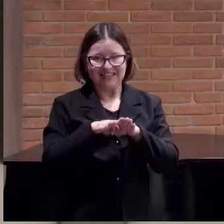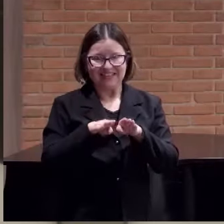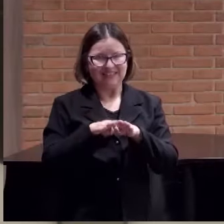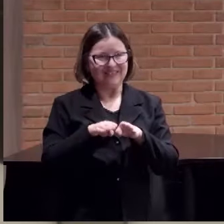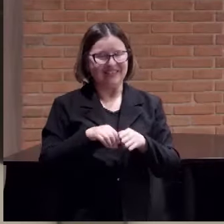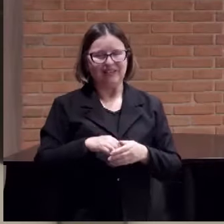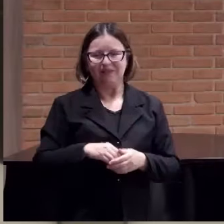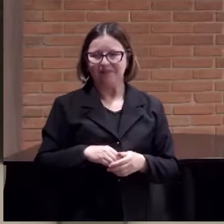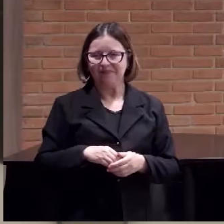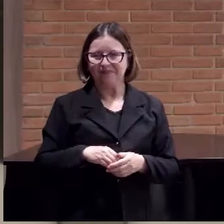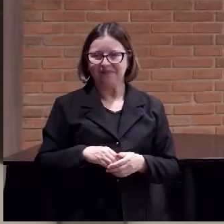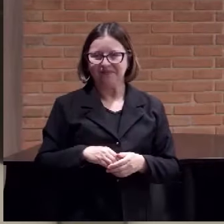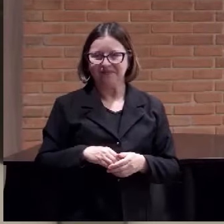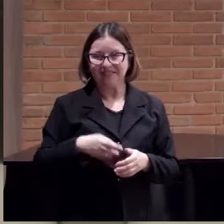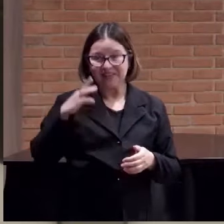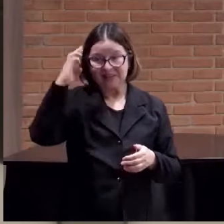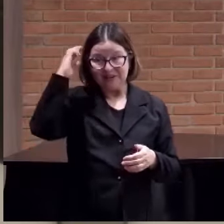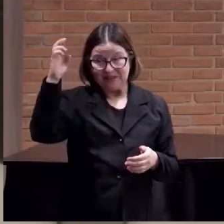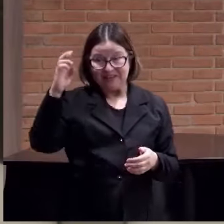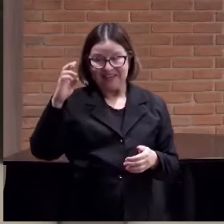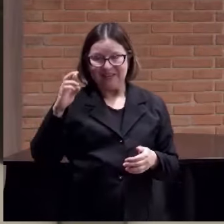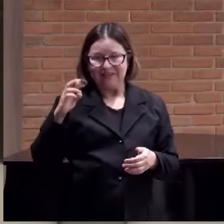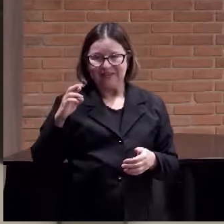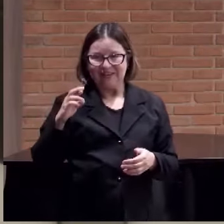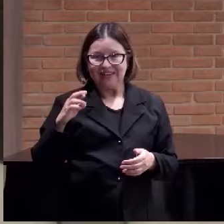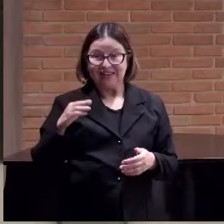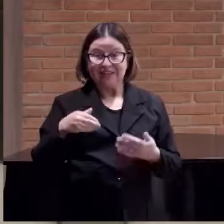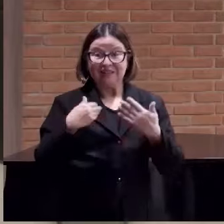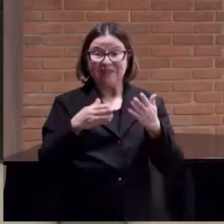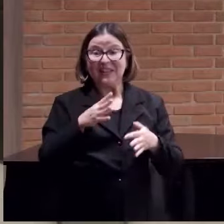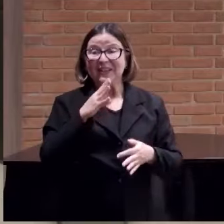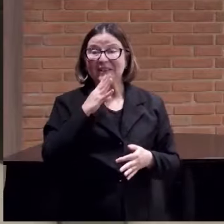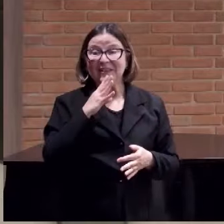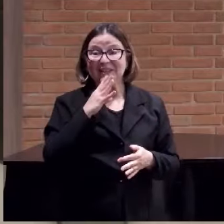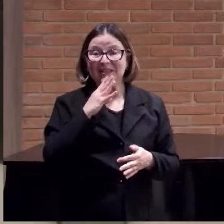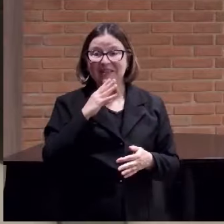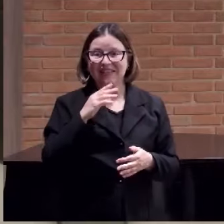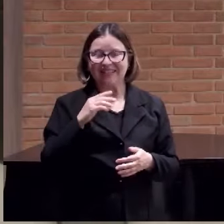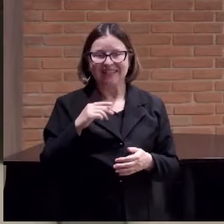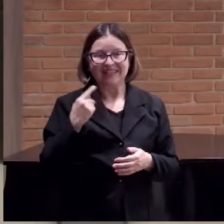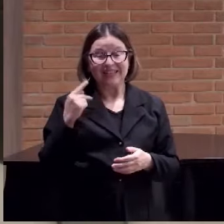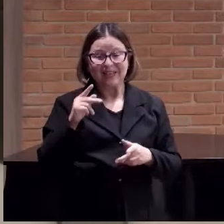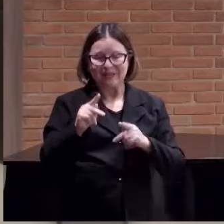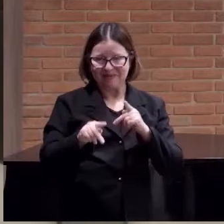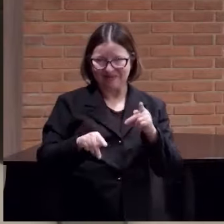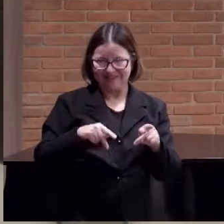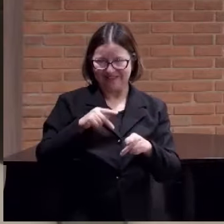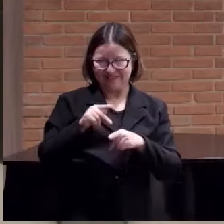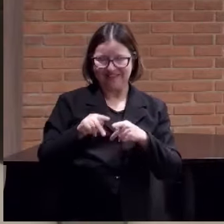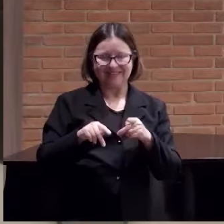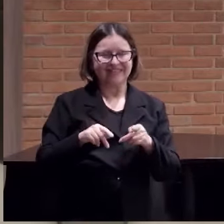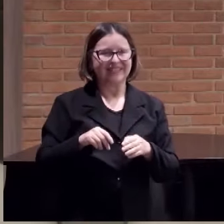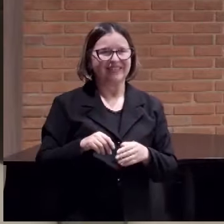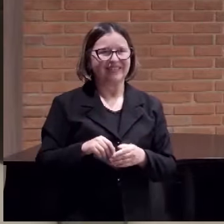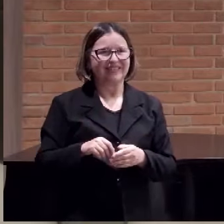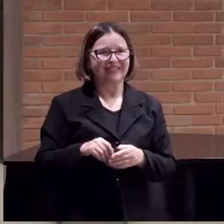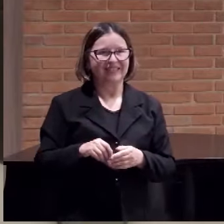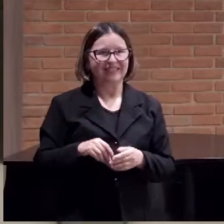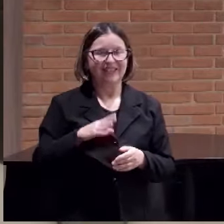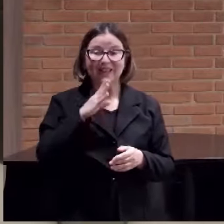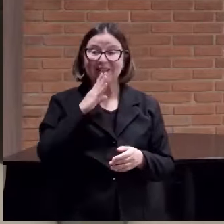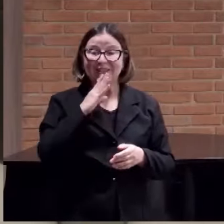O Senhor é quem vai dar esse conhecimento ao seu povo. Conhecer